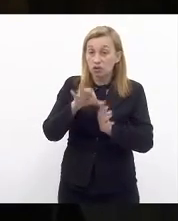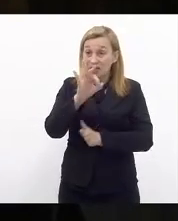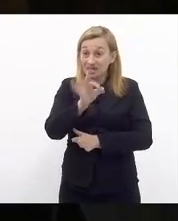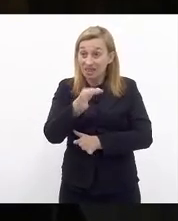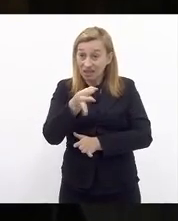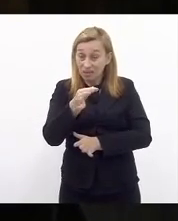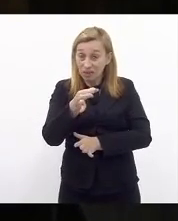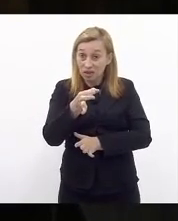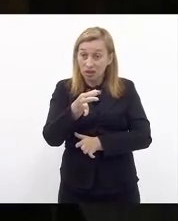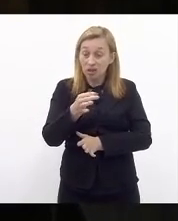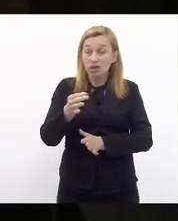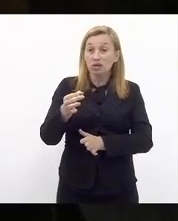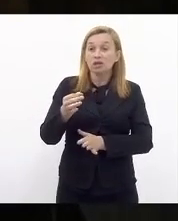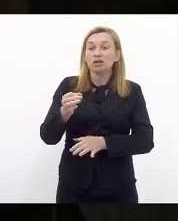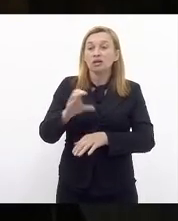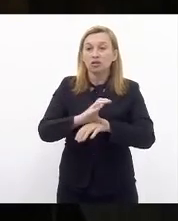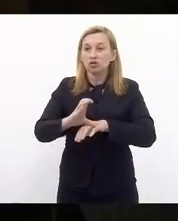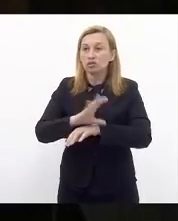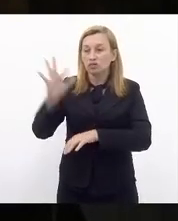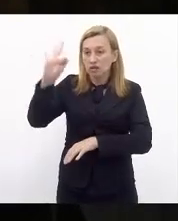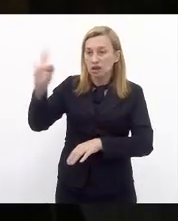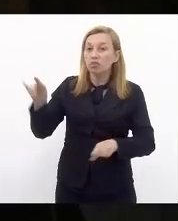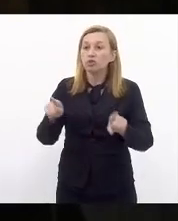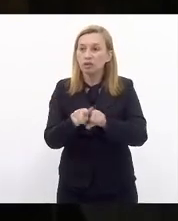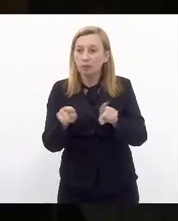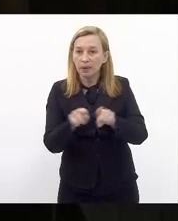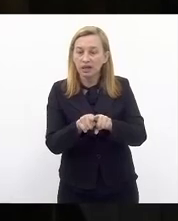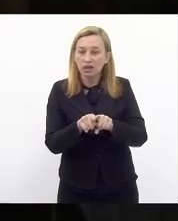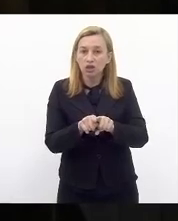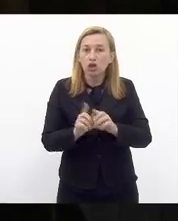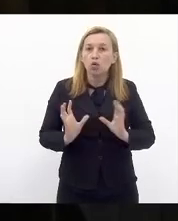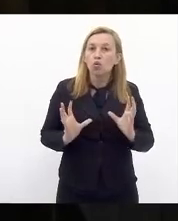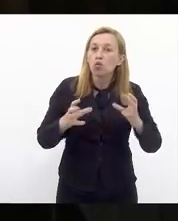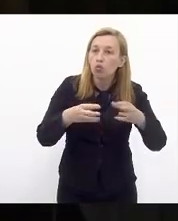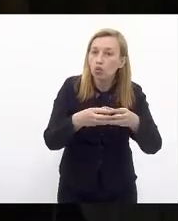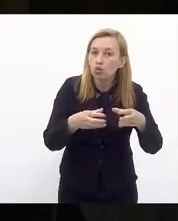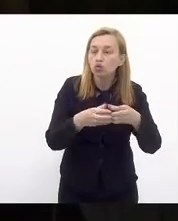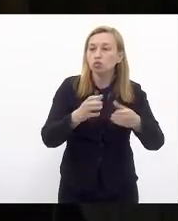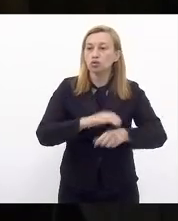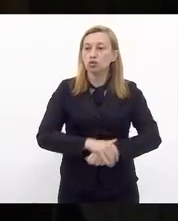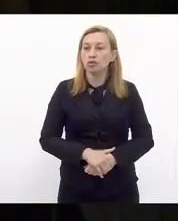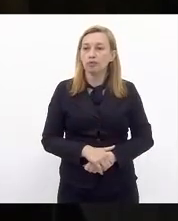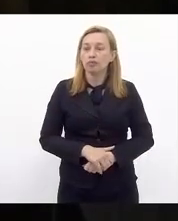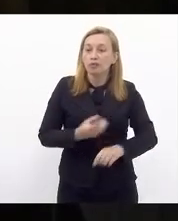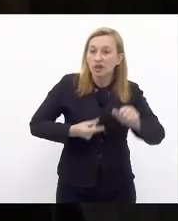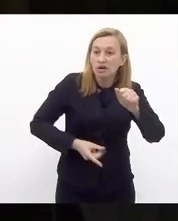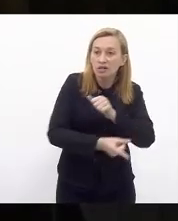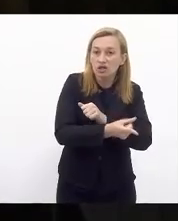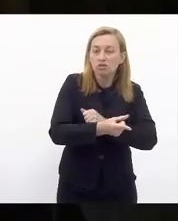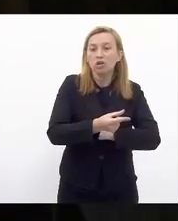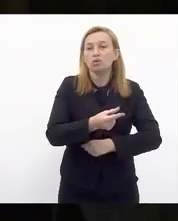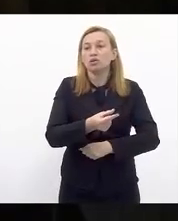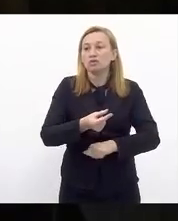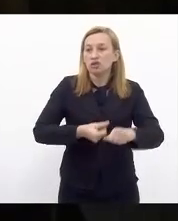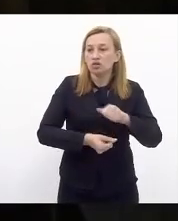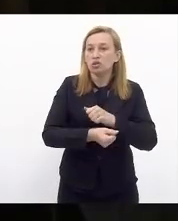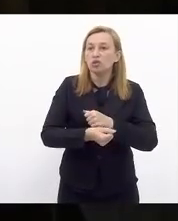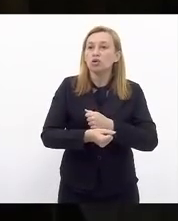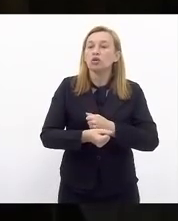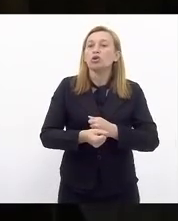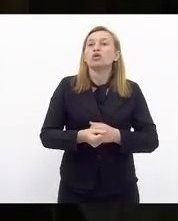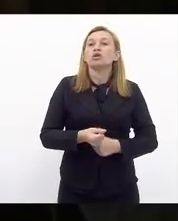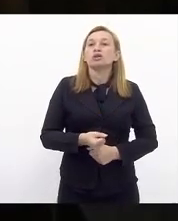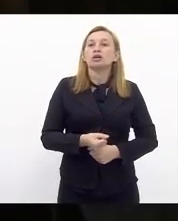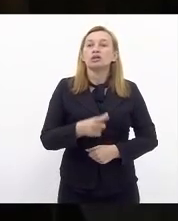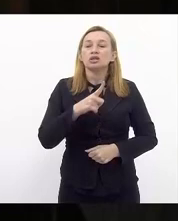definidos na Constituição Federal assim como também o conjunto de investimentos constitucionais que